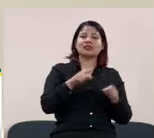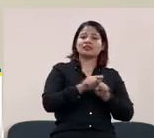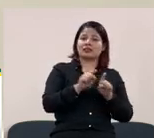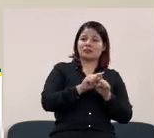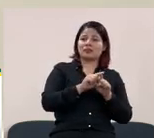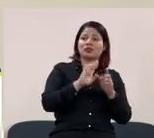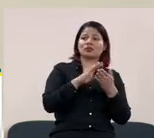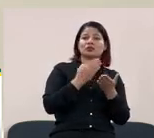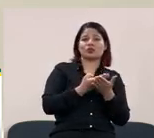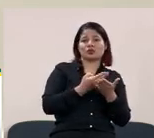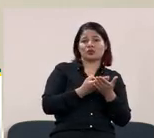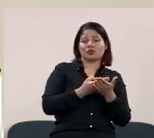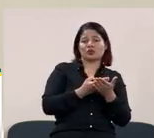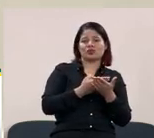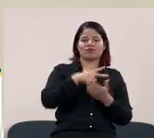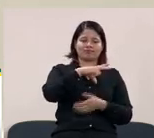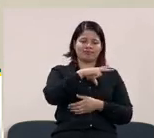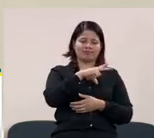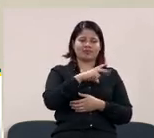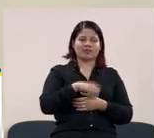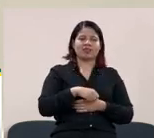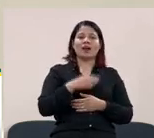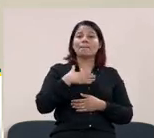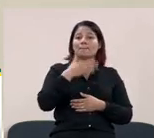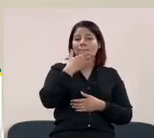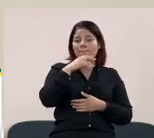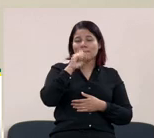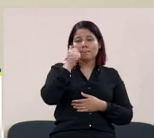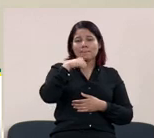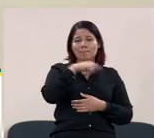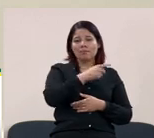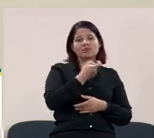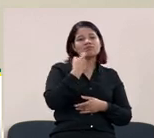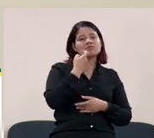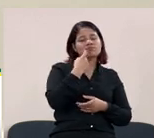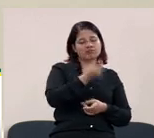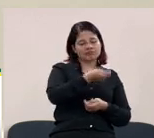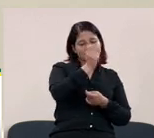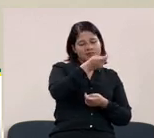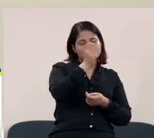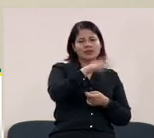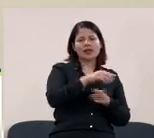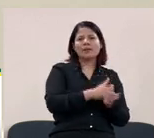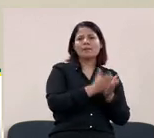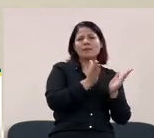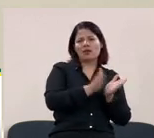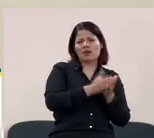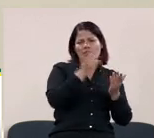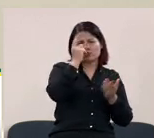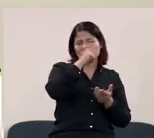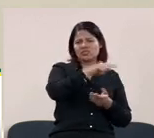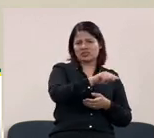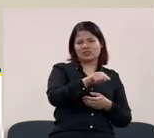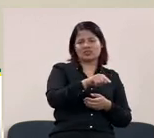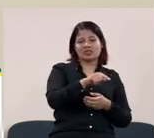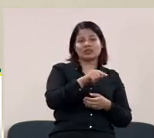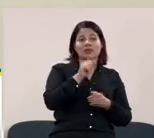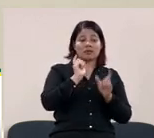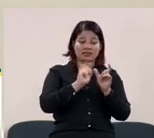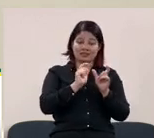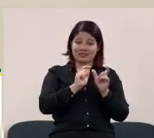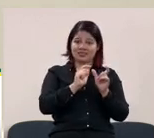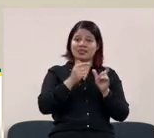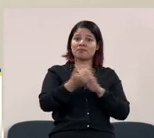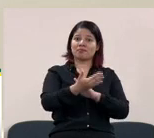me manter lá, porque meus pais eram muito pobres, pescadores, entendeu? Muita dificuldade. E eu, com essa